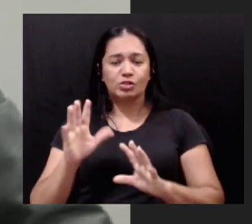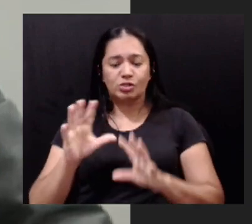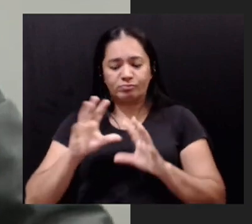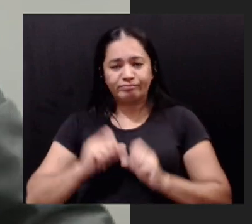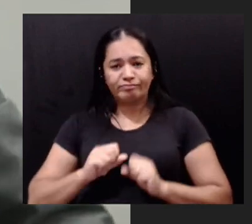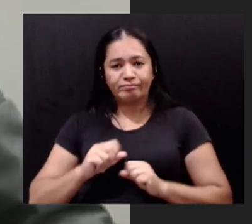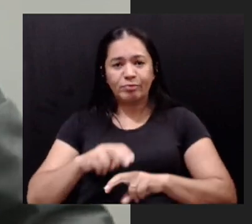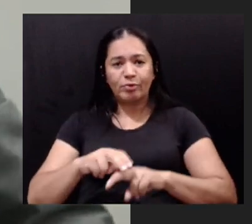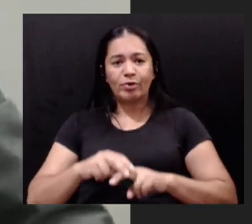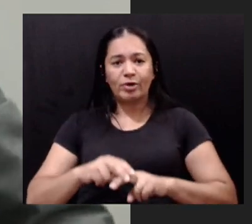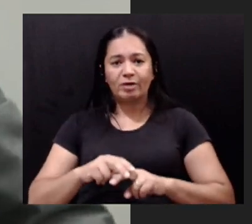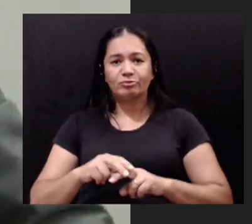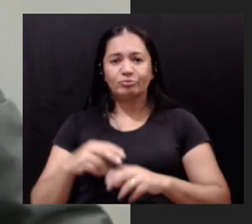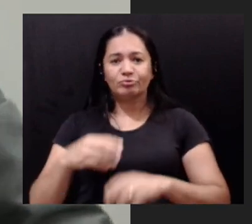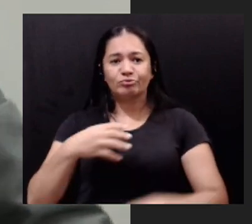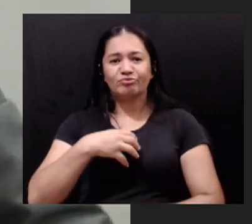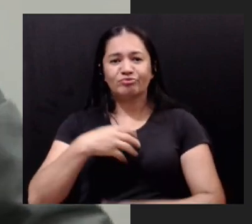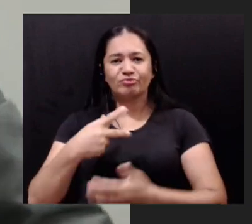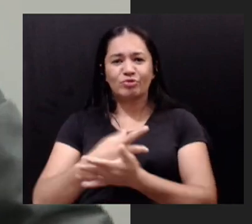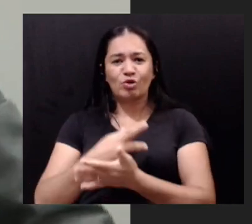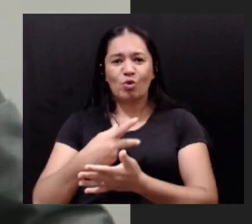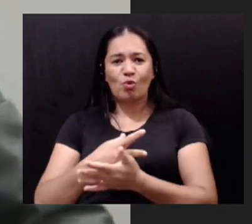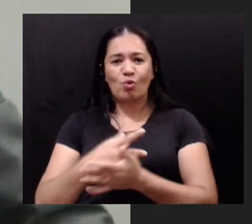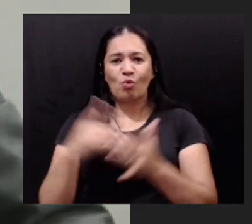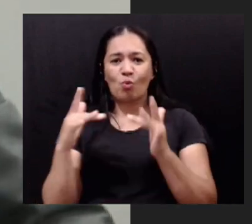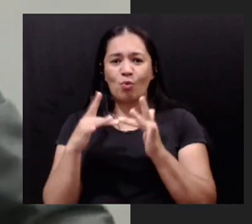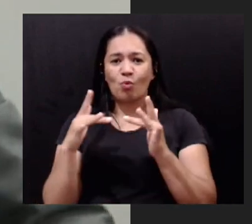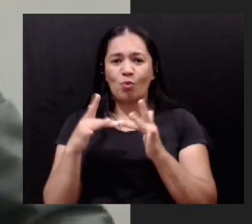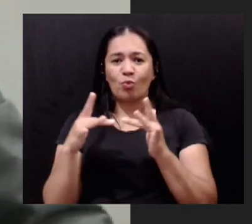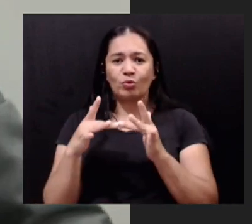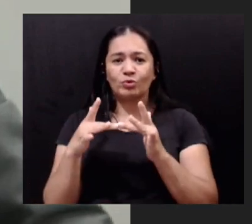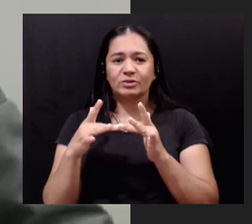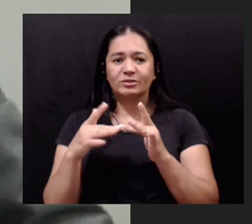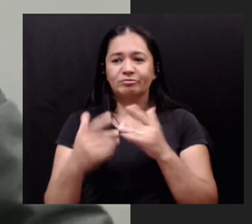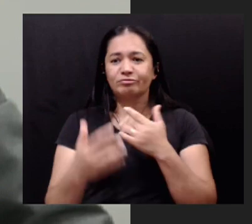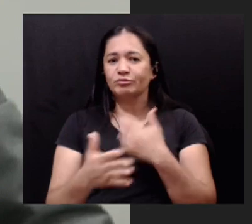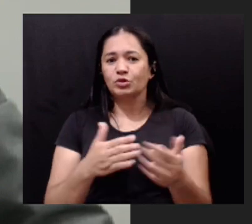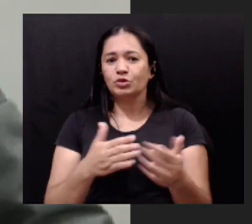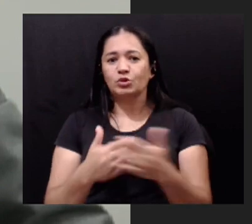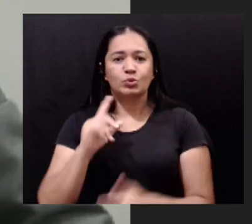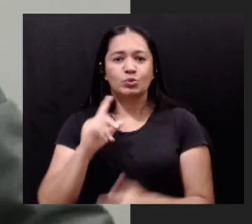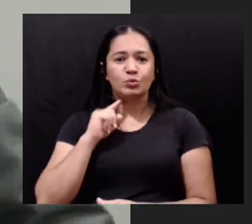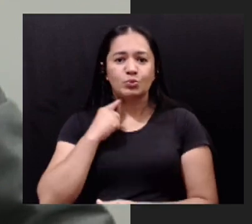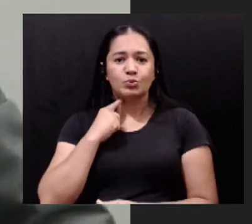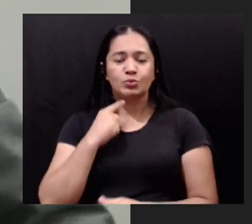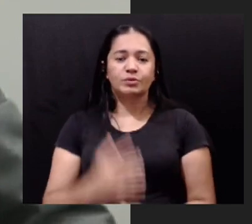forma, através do contato, né, de uma certa forma, que não é só